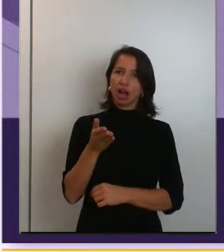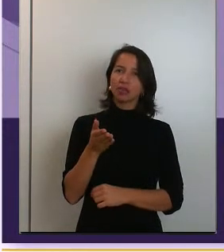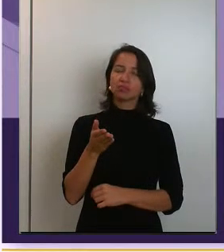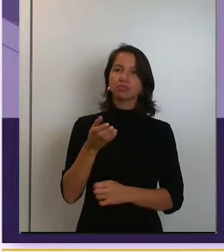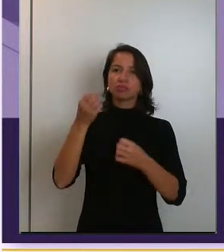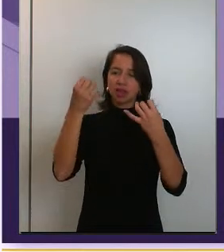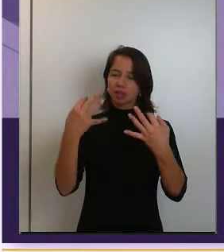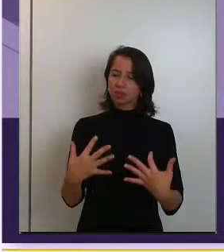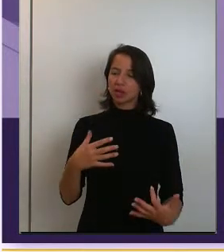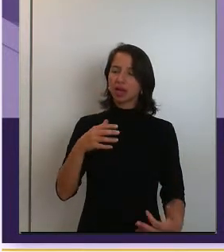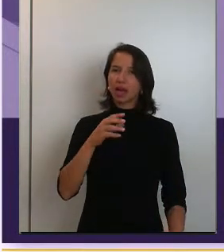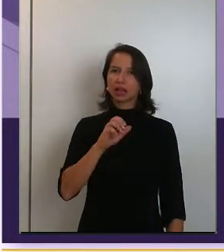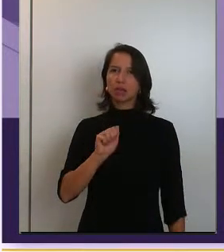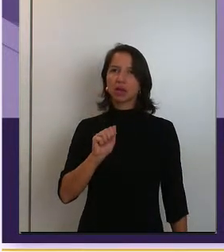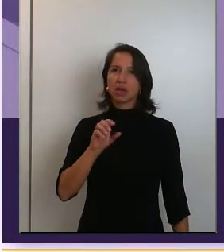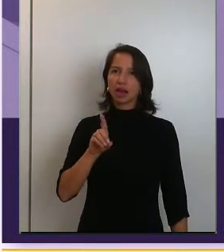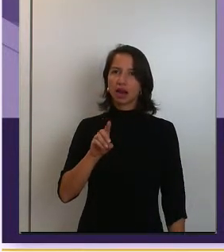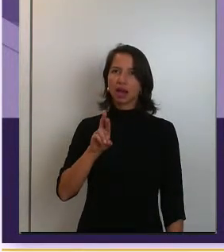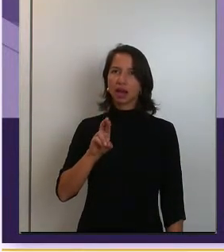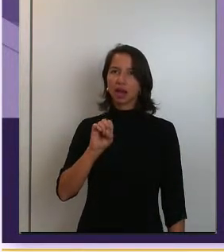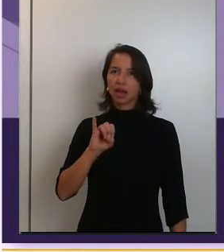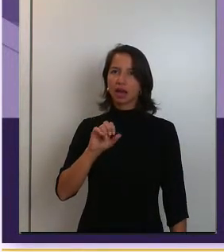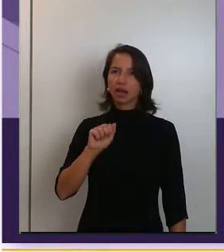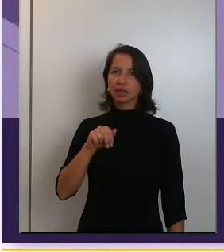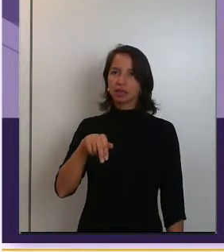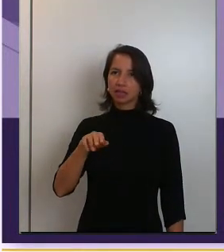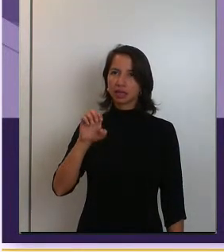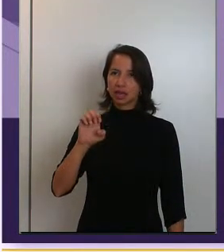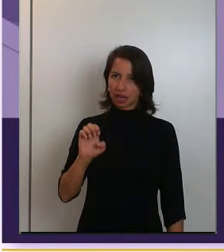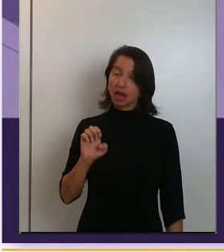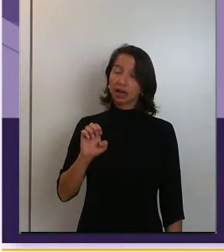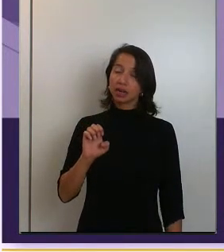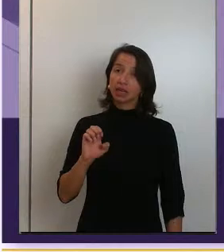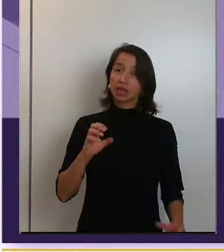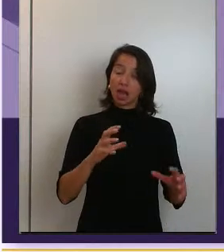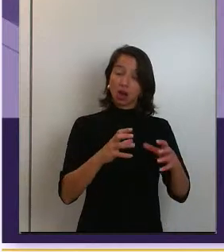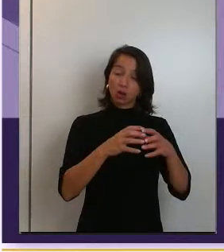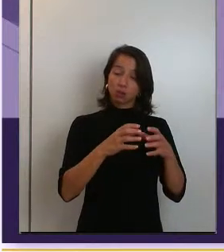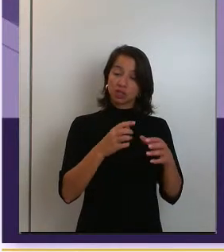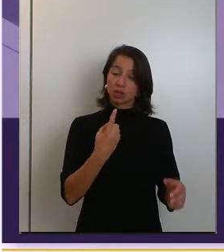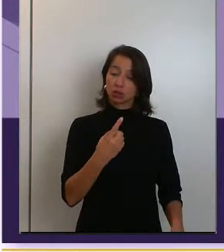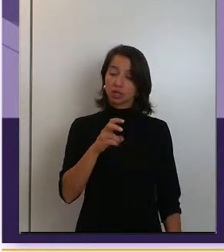ratificação da Convenção 156, que trata da eliminação